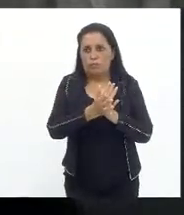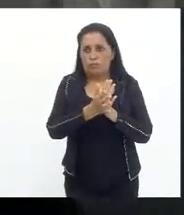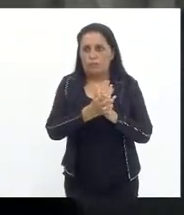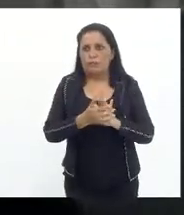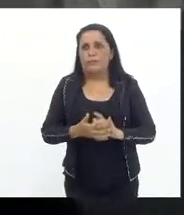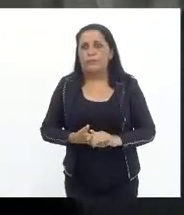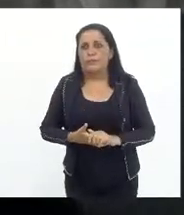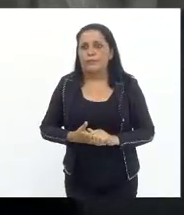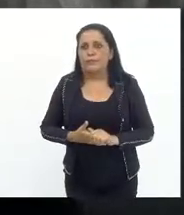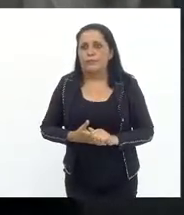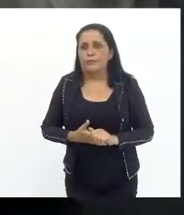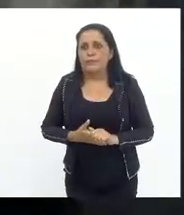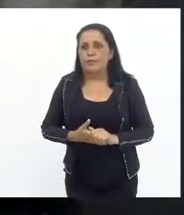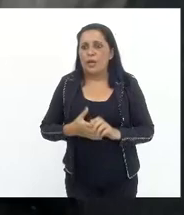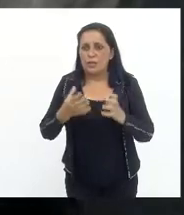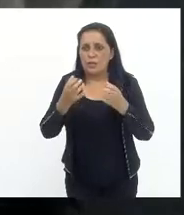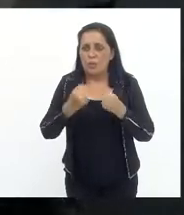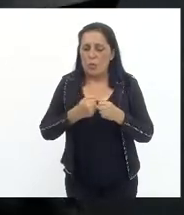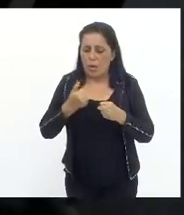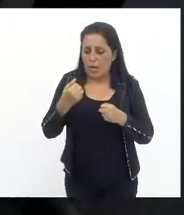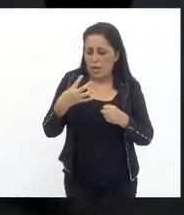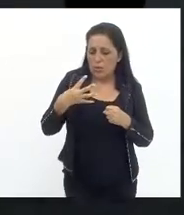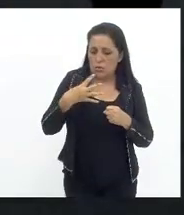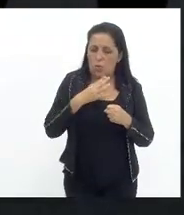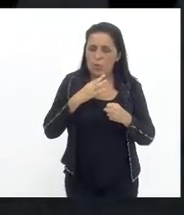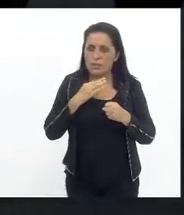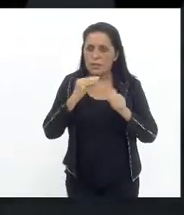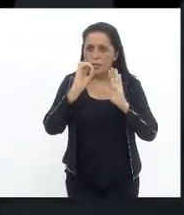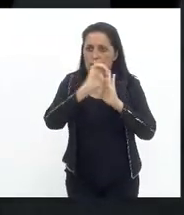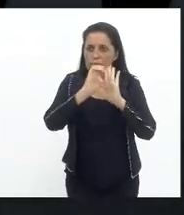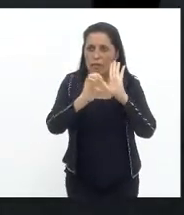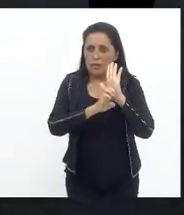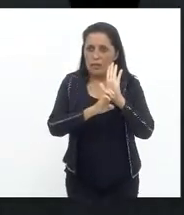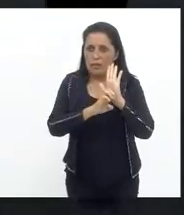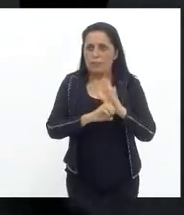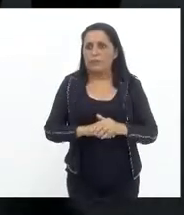época 14 emendas.